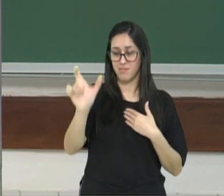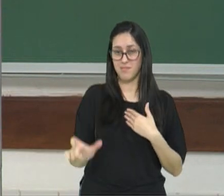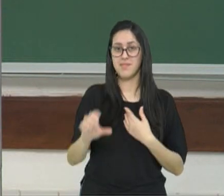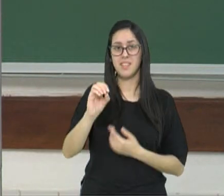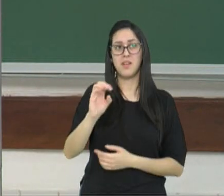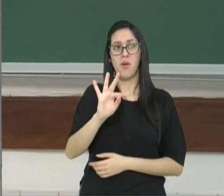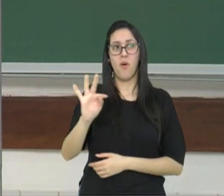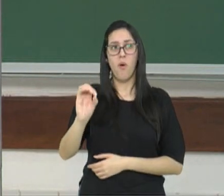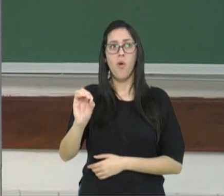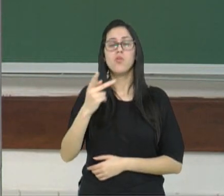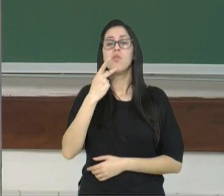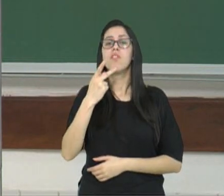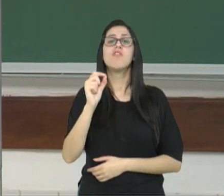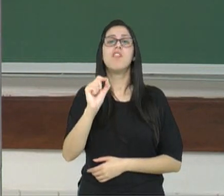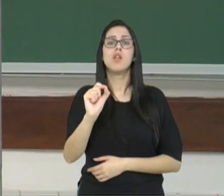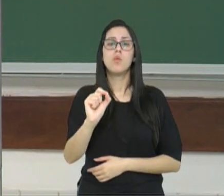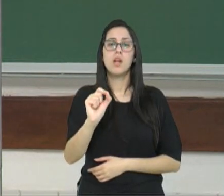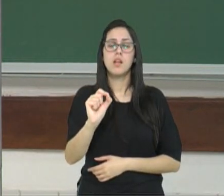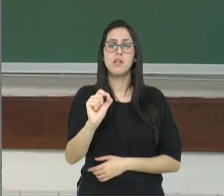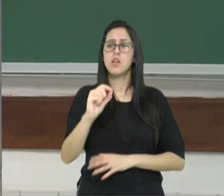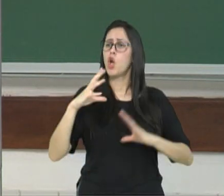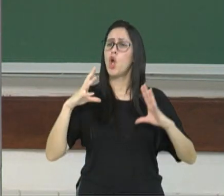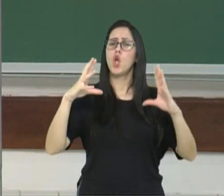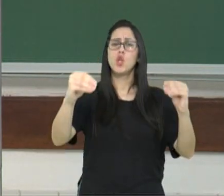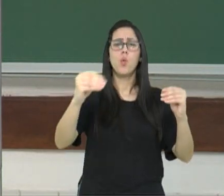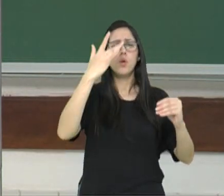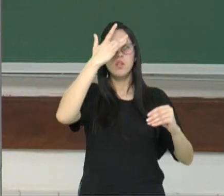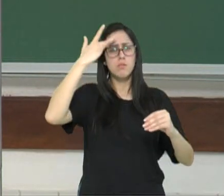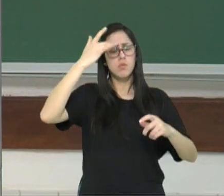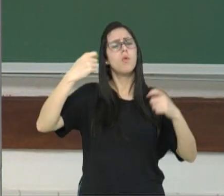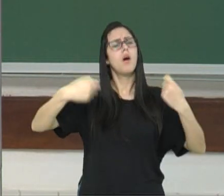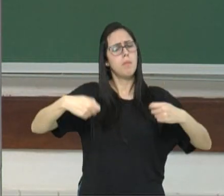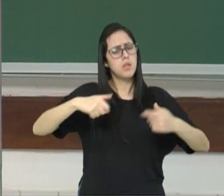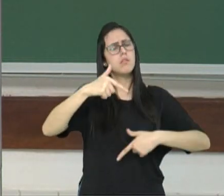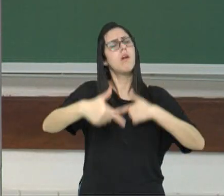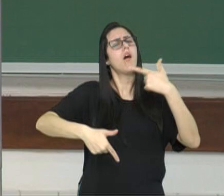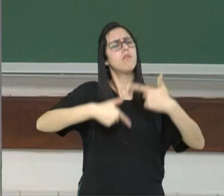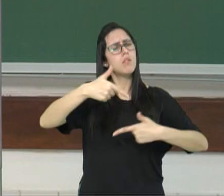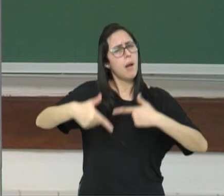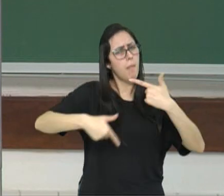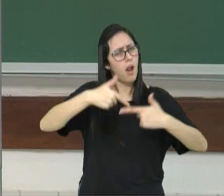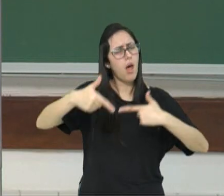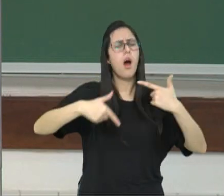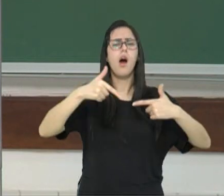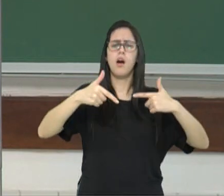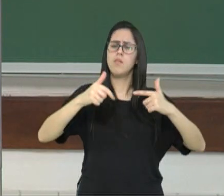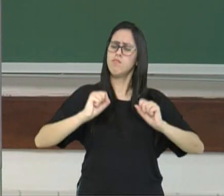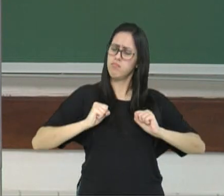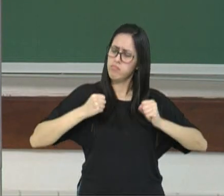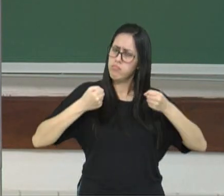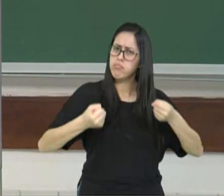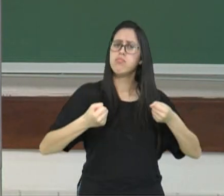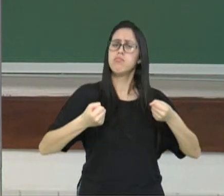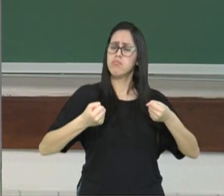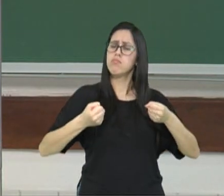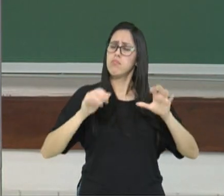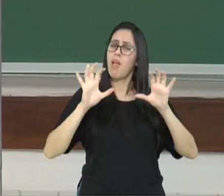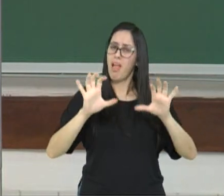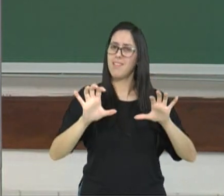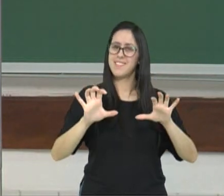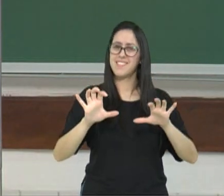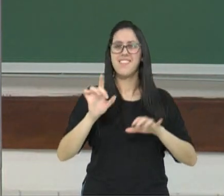digno é um ser humano trabalhador. E ele só aceitava esse tipo de gente na sua colônia